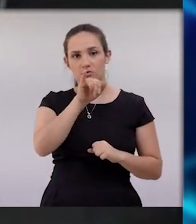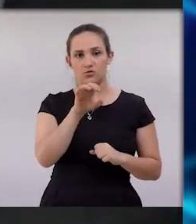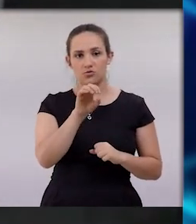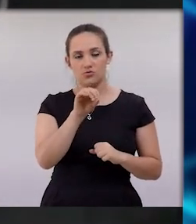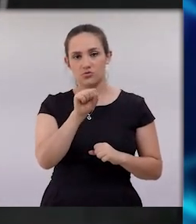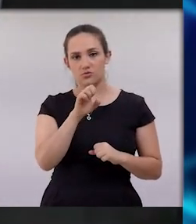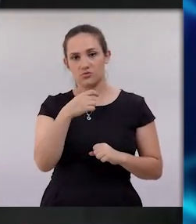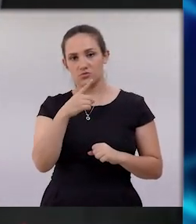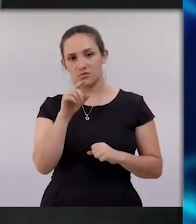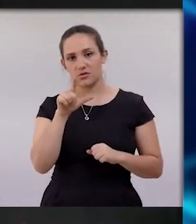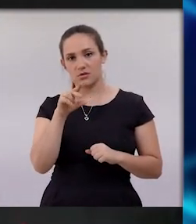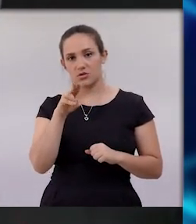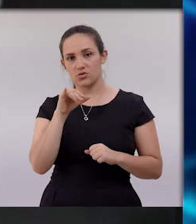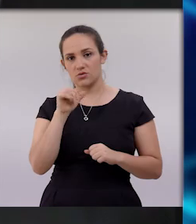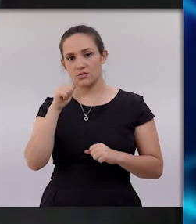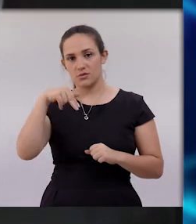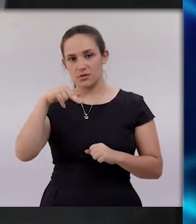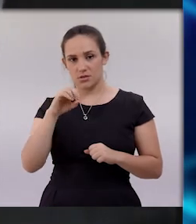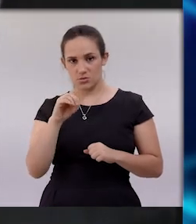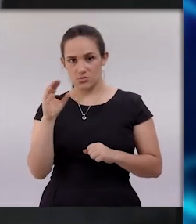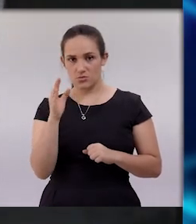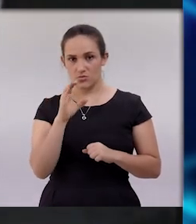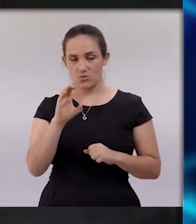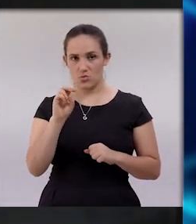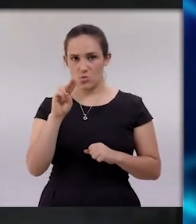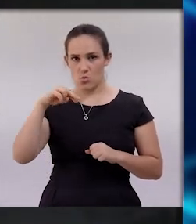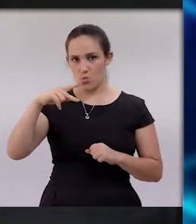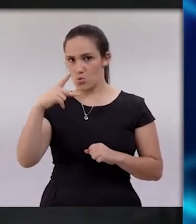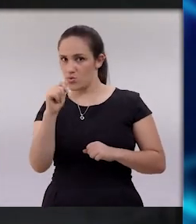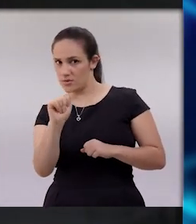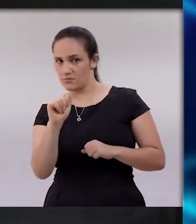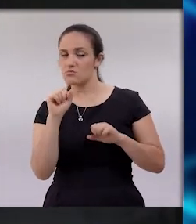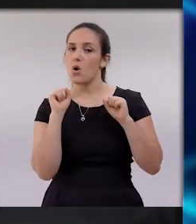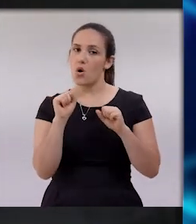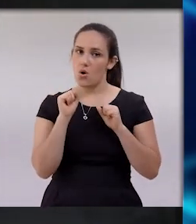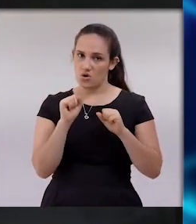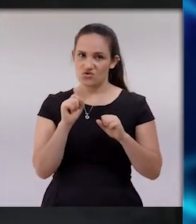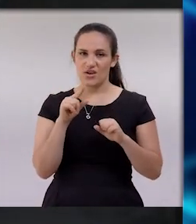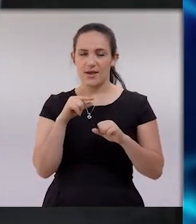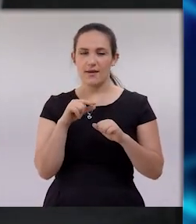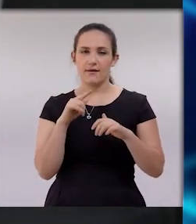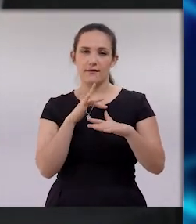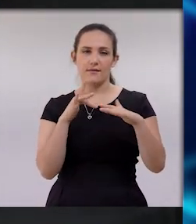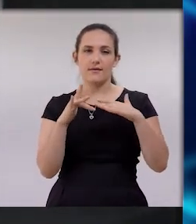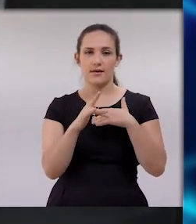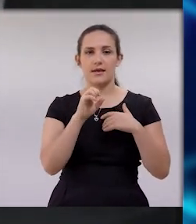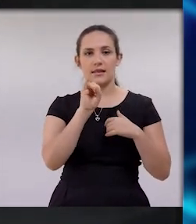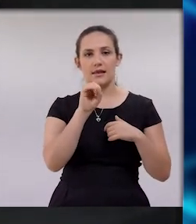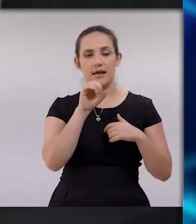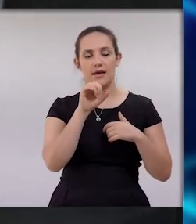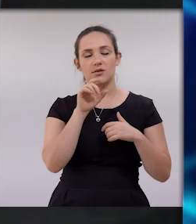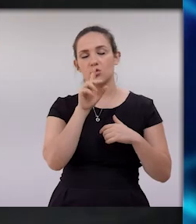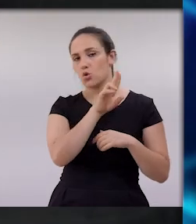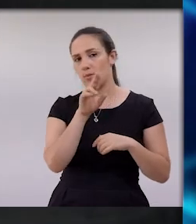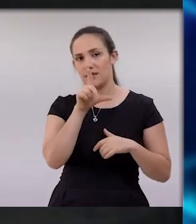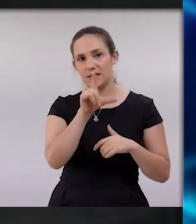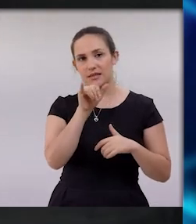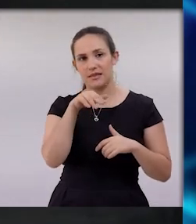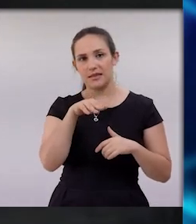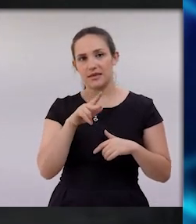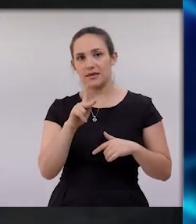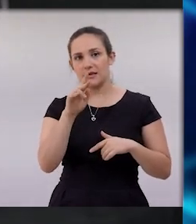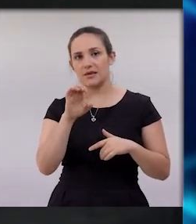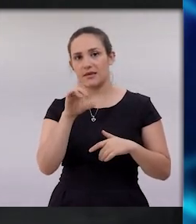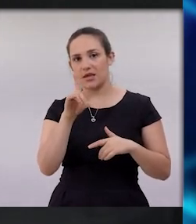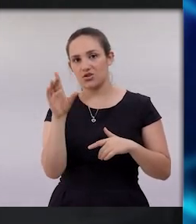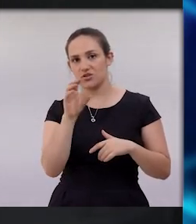Luciano Cunha. Eu estou lá no LinkedIn à disposição de todos vocês. E quem quiser enviar